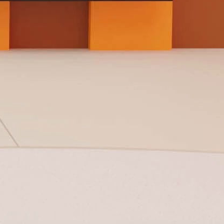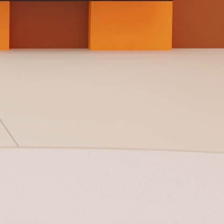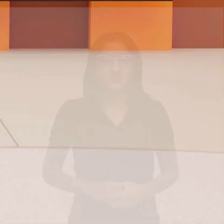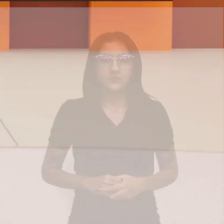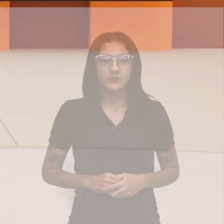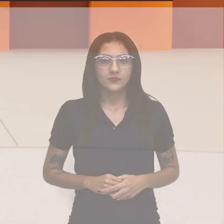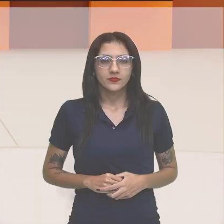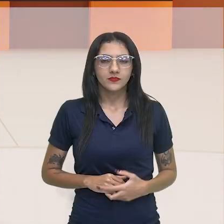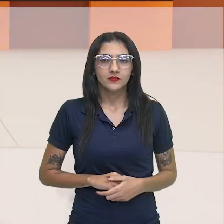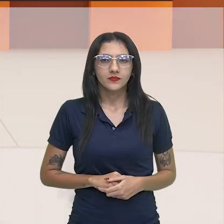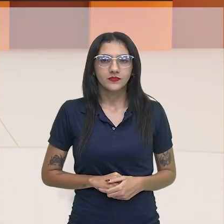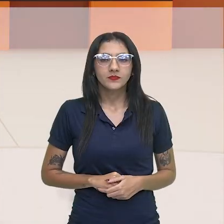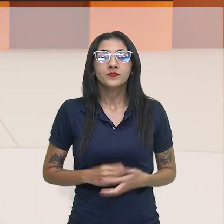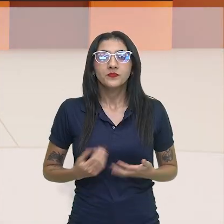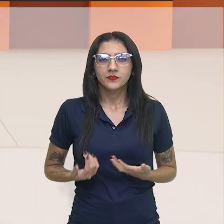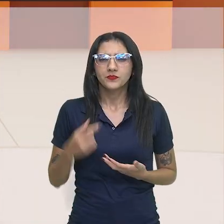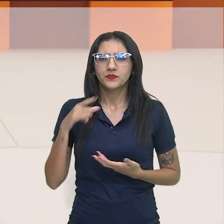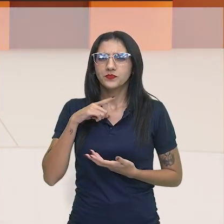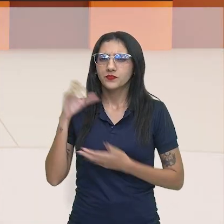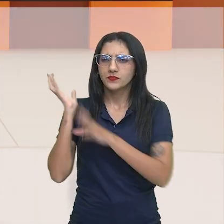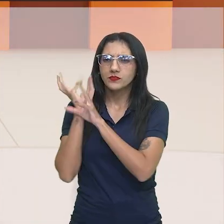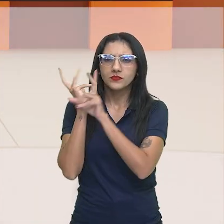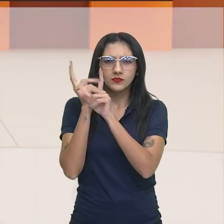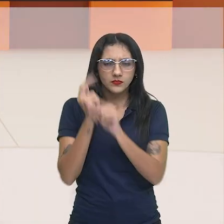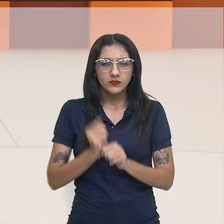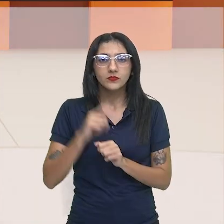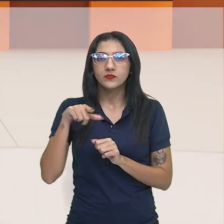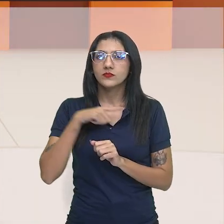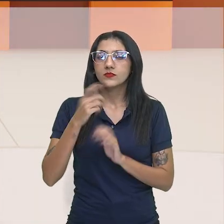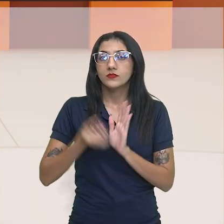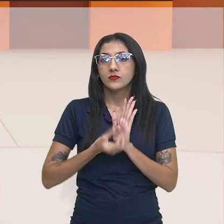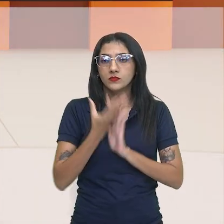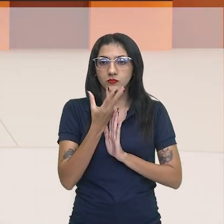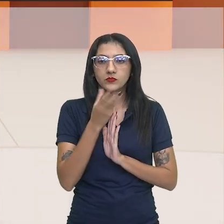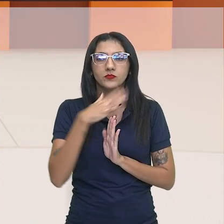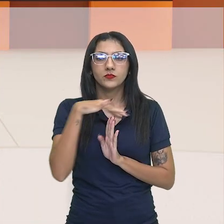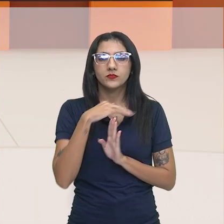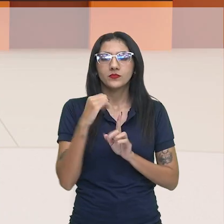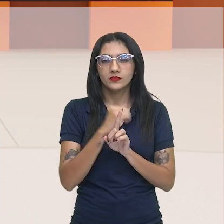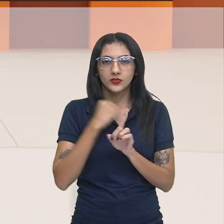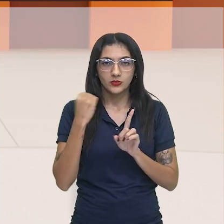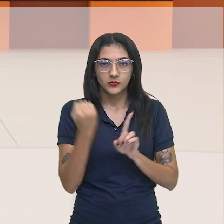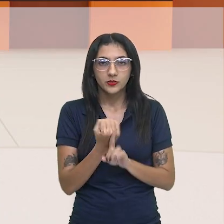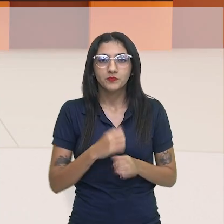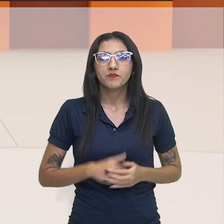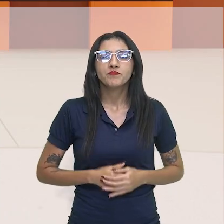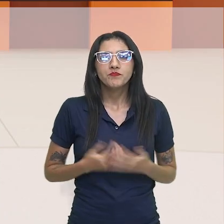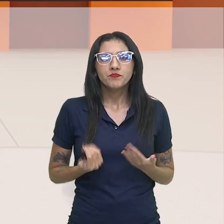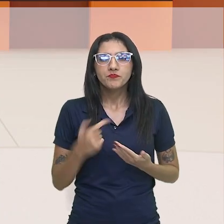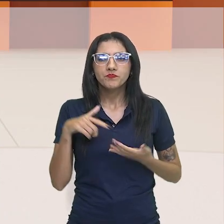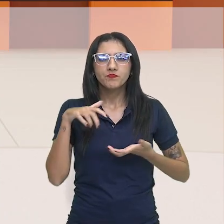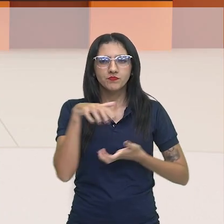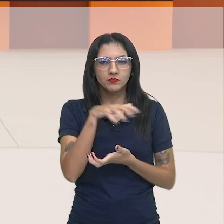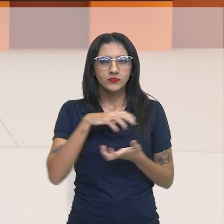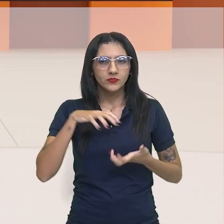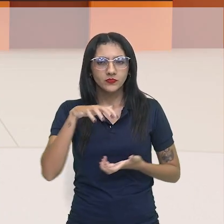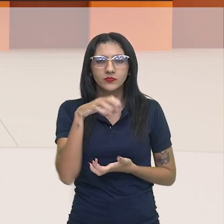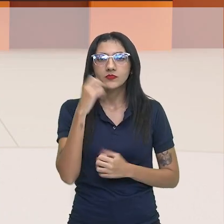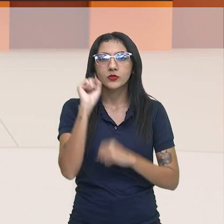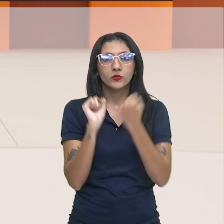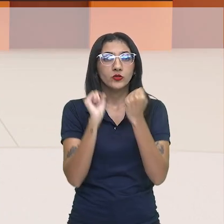das ciências sociais ou da sociologia. Que movimento, a Revolução Industrial, como que ela